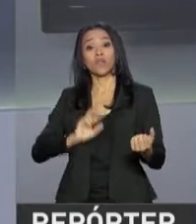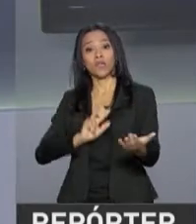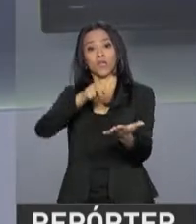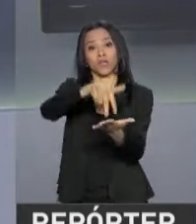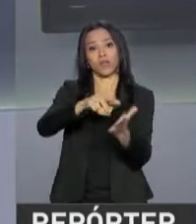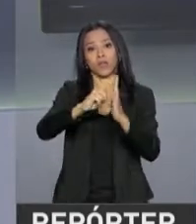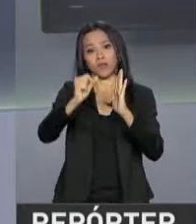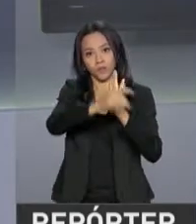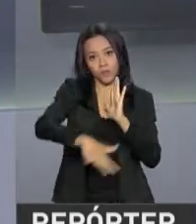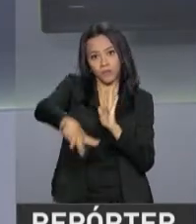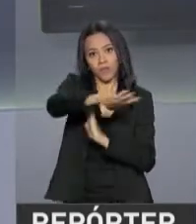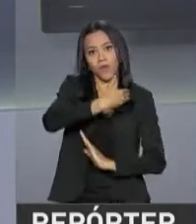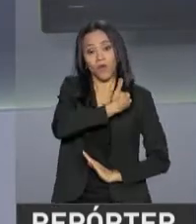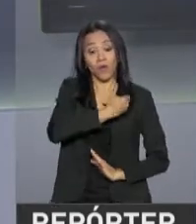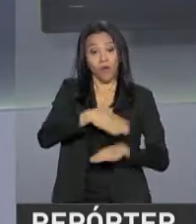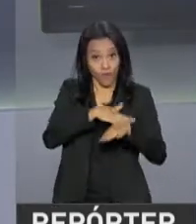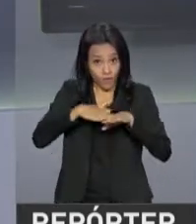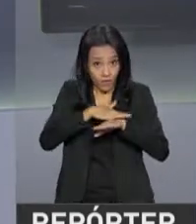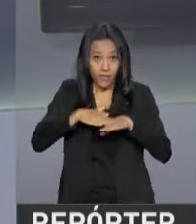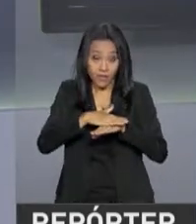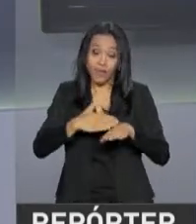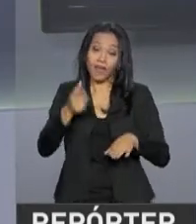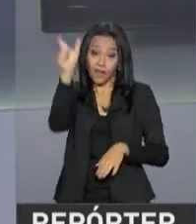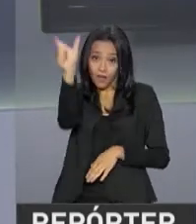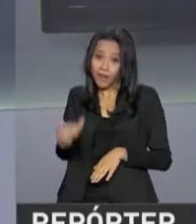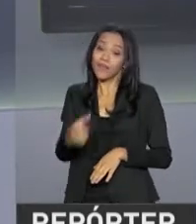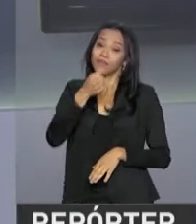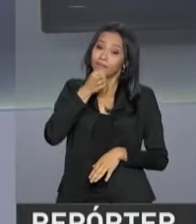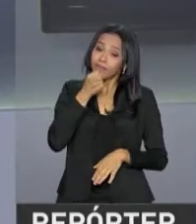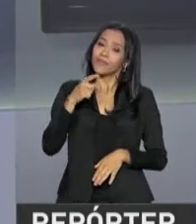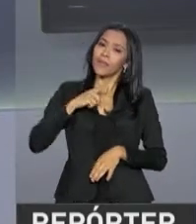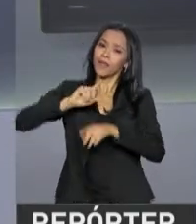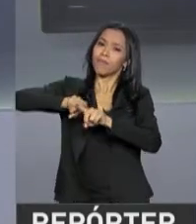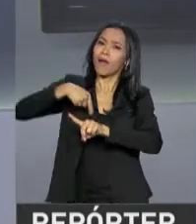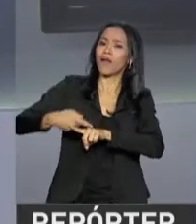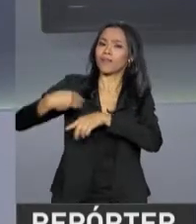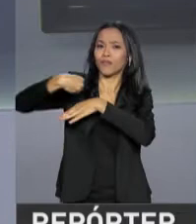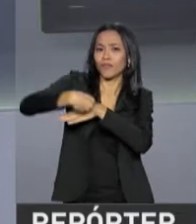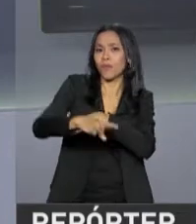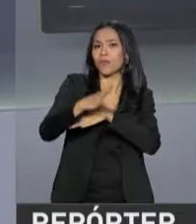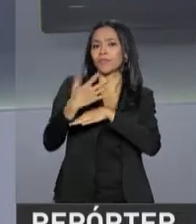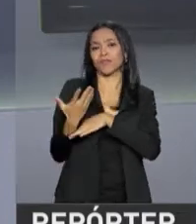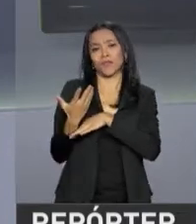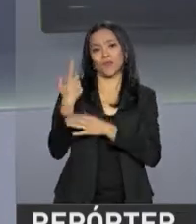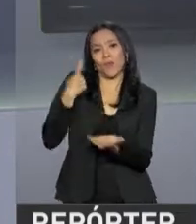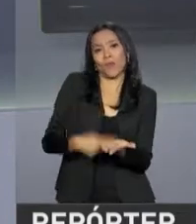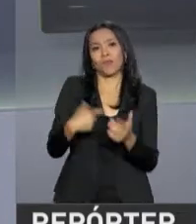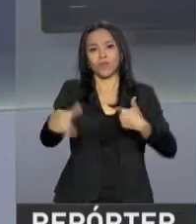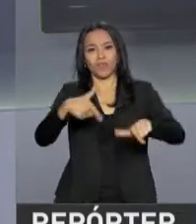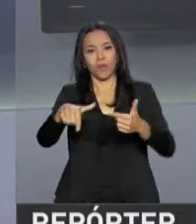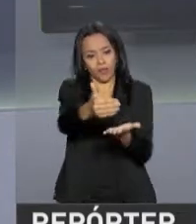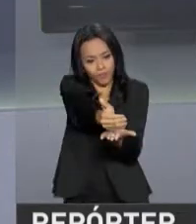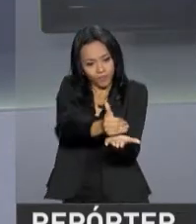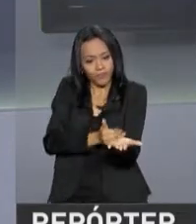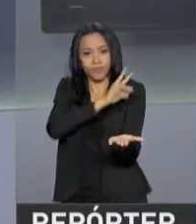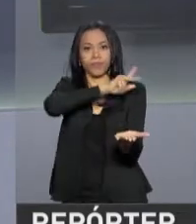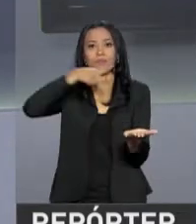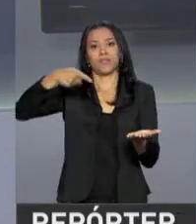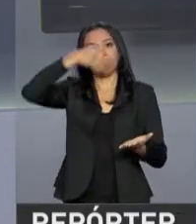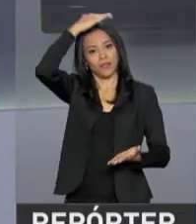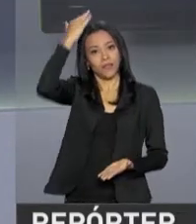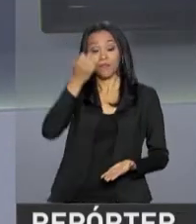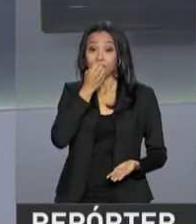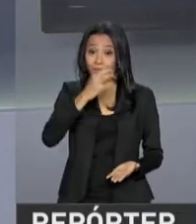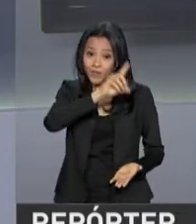do Planalto conversar com a repórter Luana Karen. Ela traz informações sobre a agenda do presidente Michel Temer. Olá, Luana, bom dia para